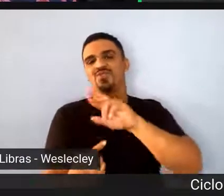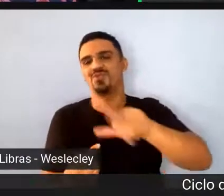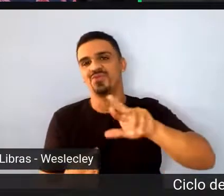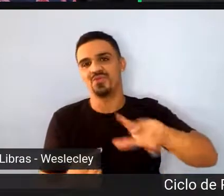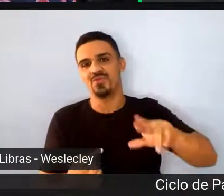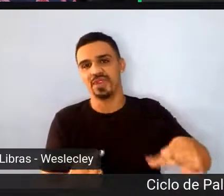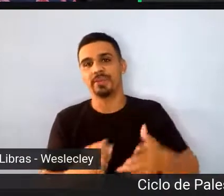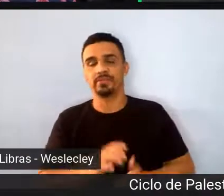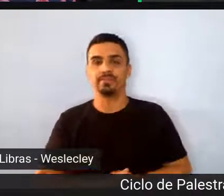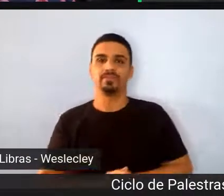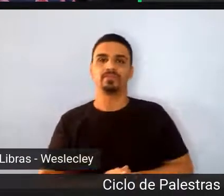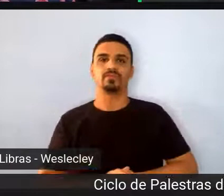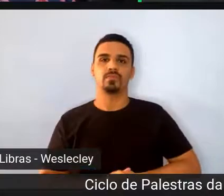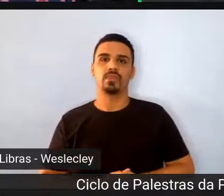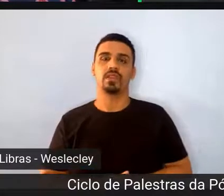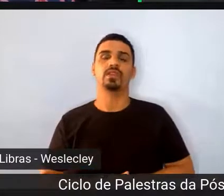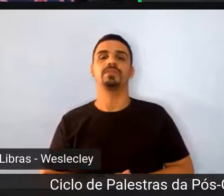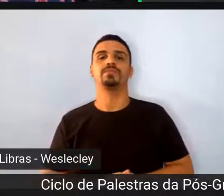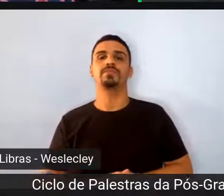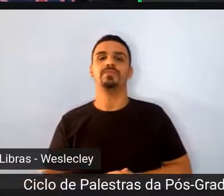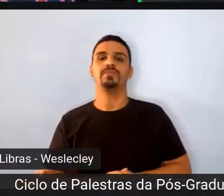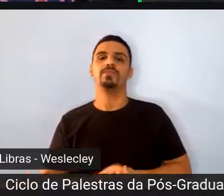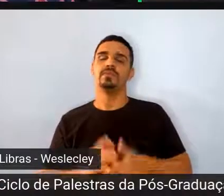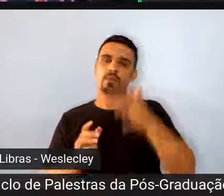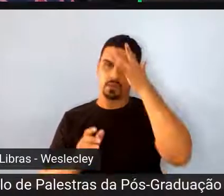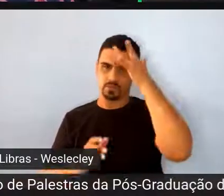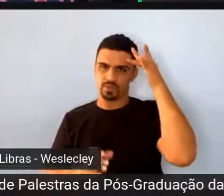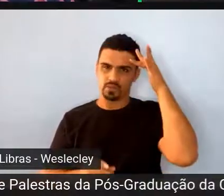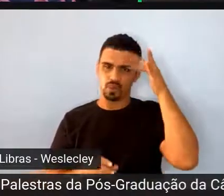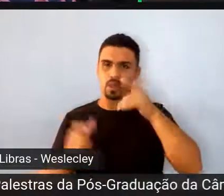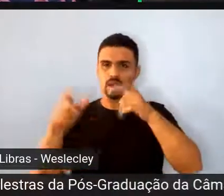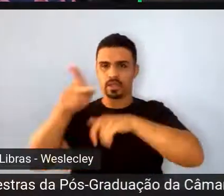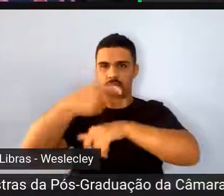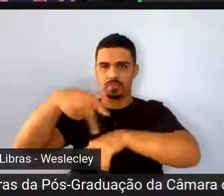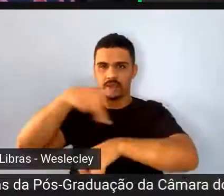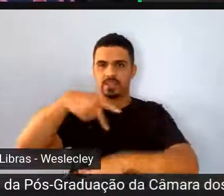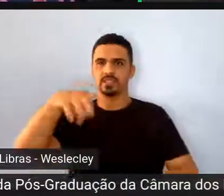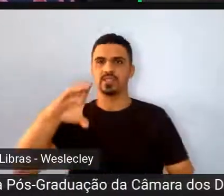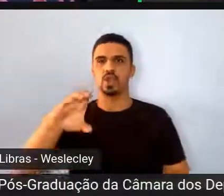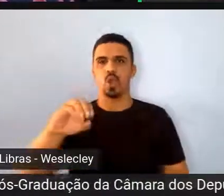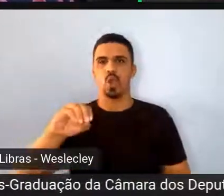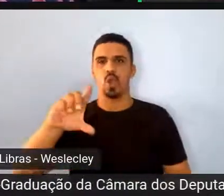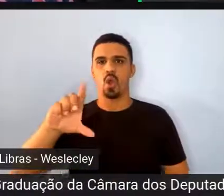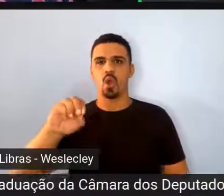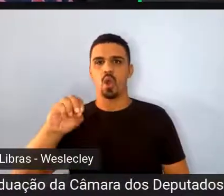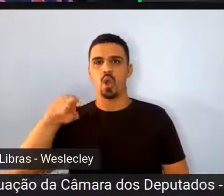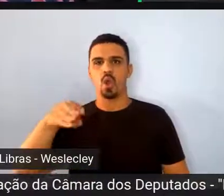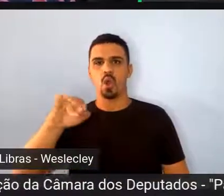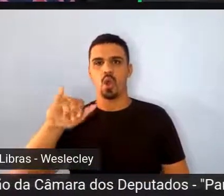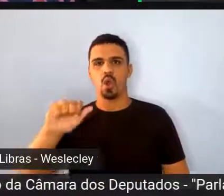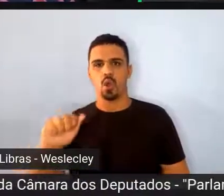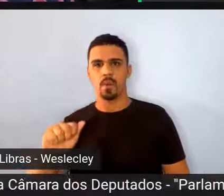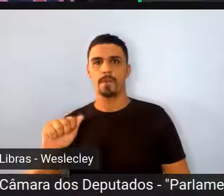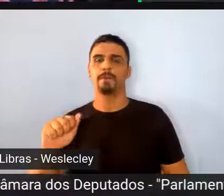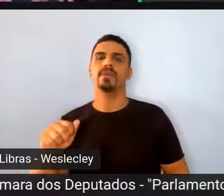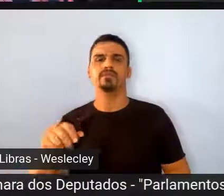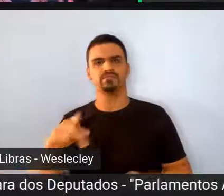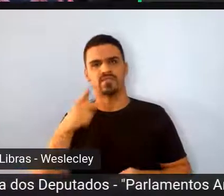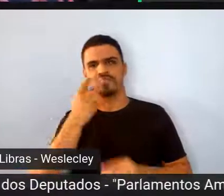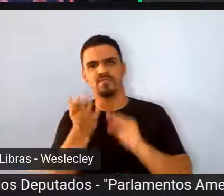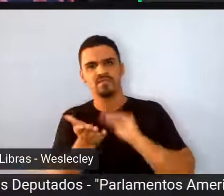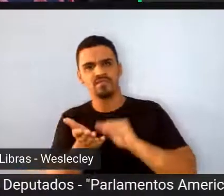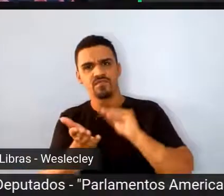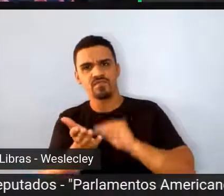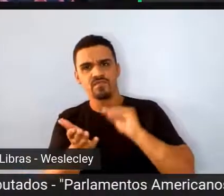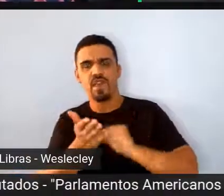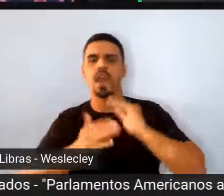por exemplo, uma respondente da Colômbia que falou que a falta de profissionais do